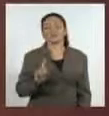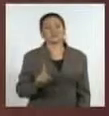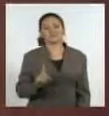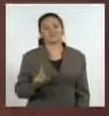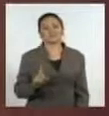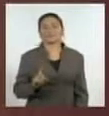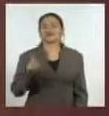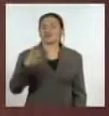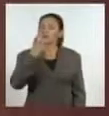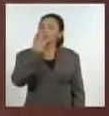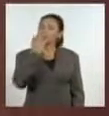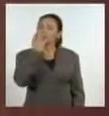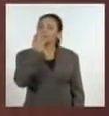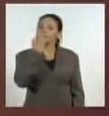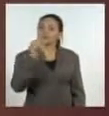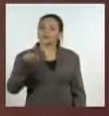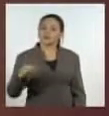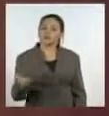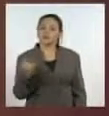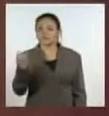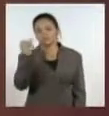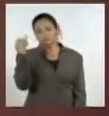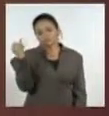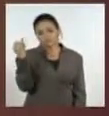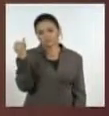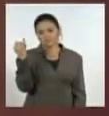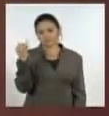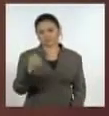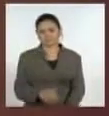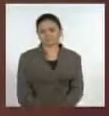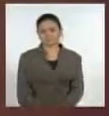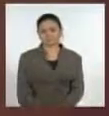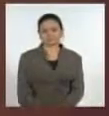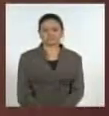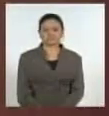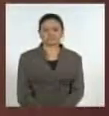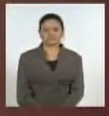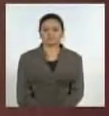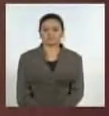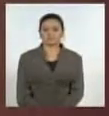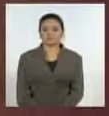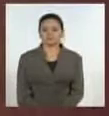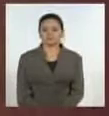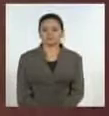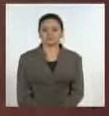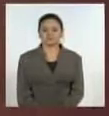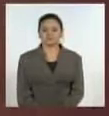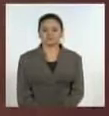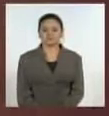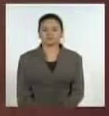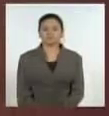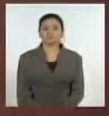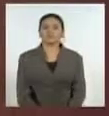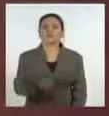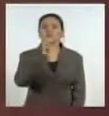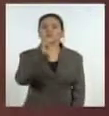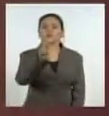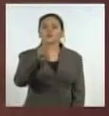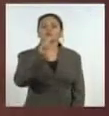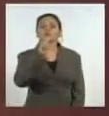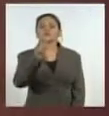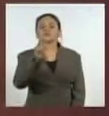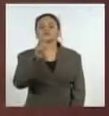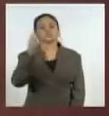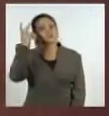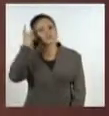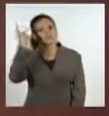senador Sarney, ganhando páginas nacionais. E um repórter do Estado de São Paulo teria